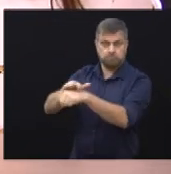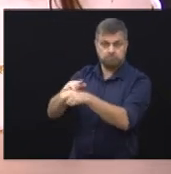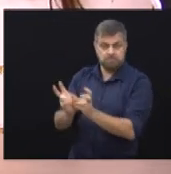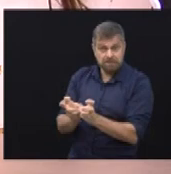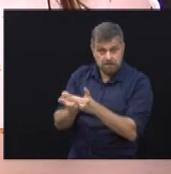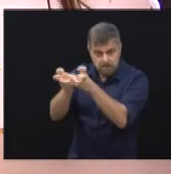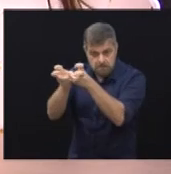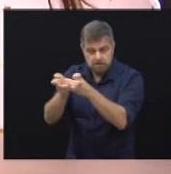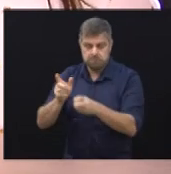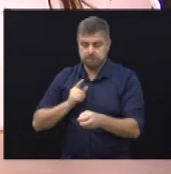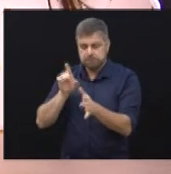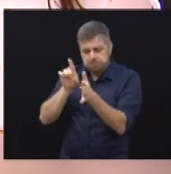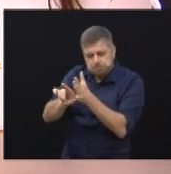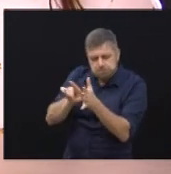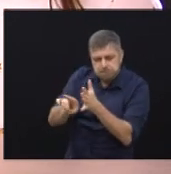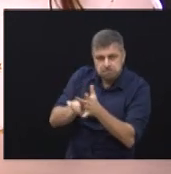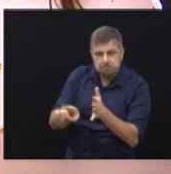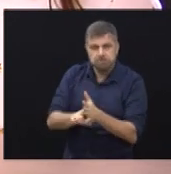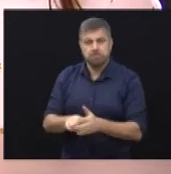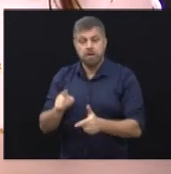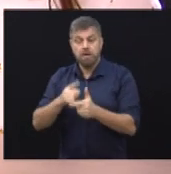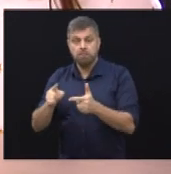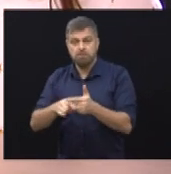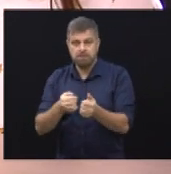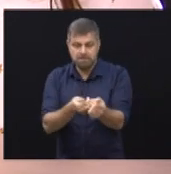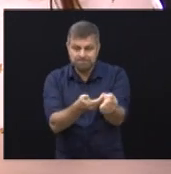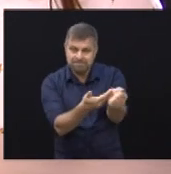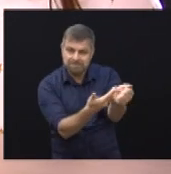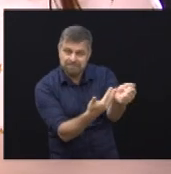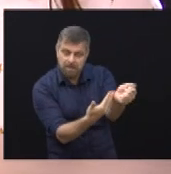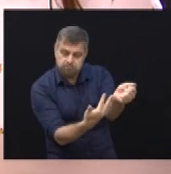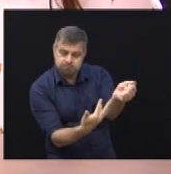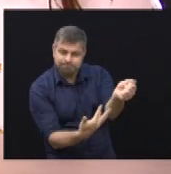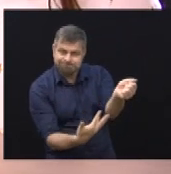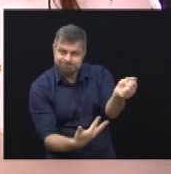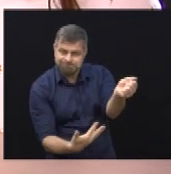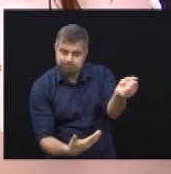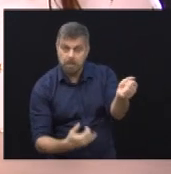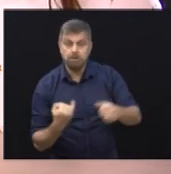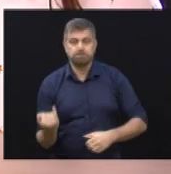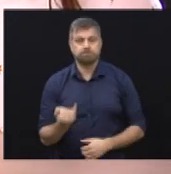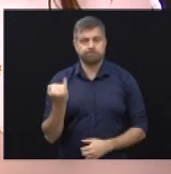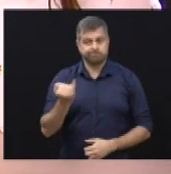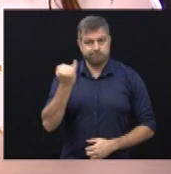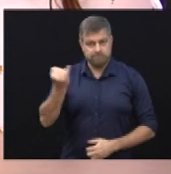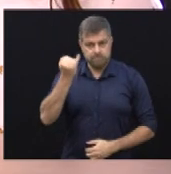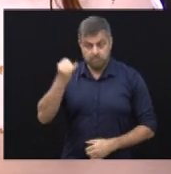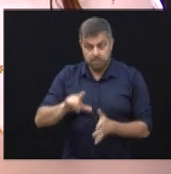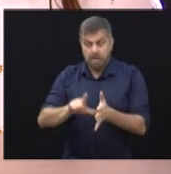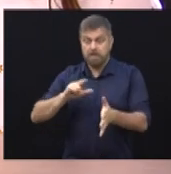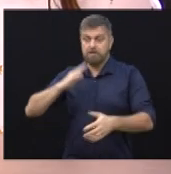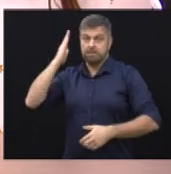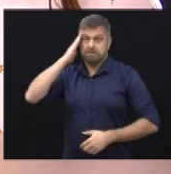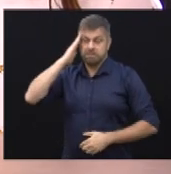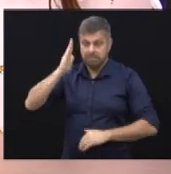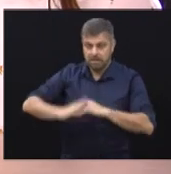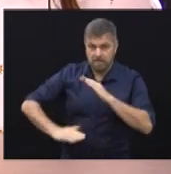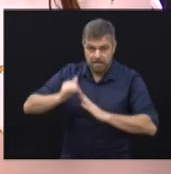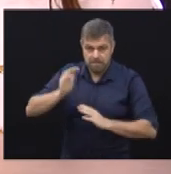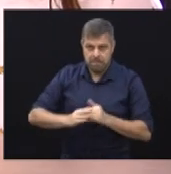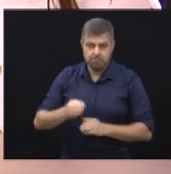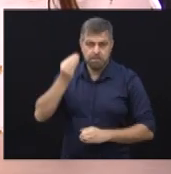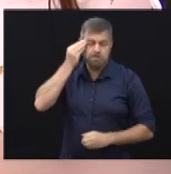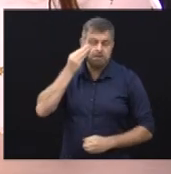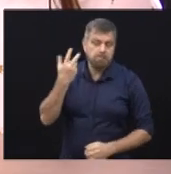na família, se ele tem algum problema relacionado à coagulação sanguínea, que é muito importante para procedimentos